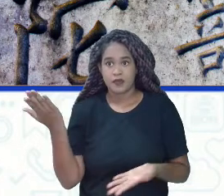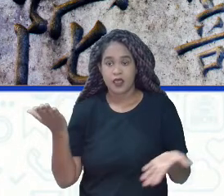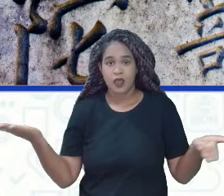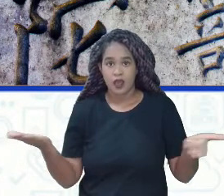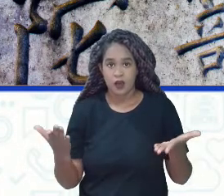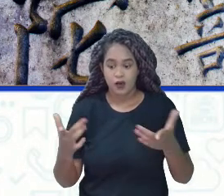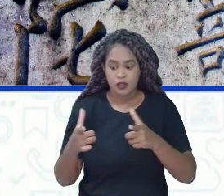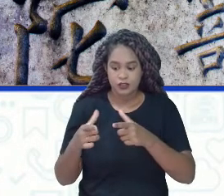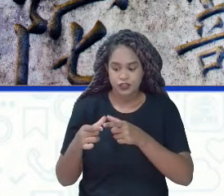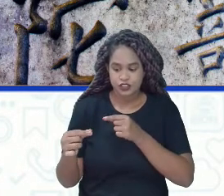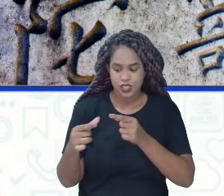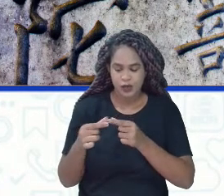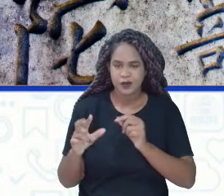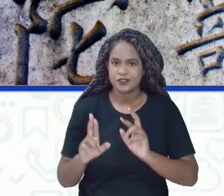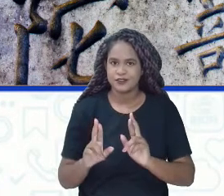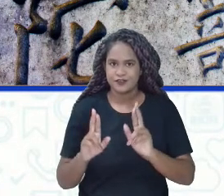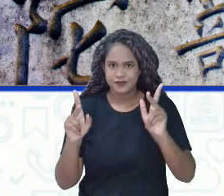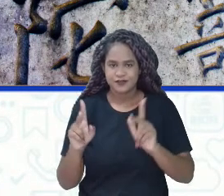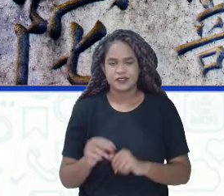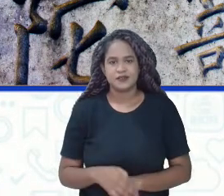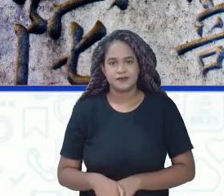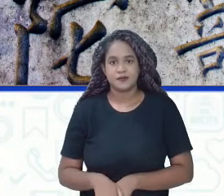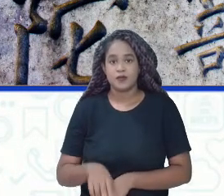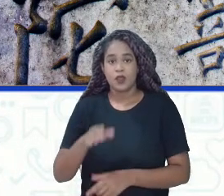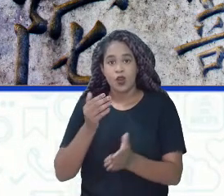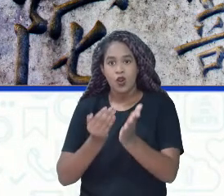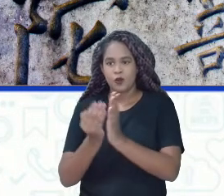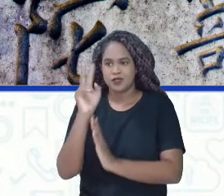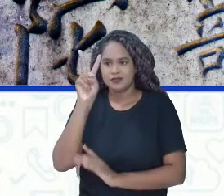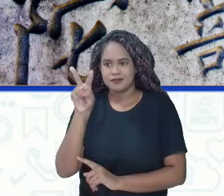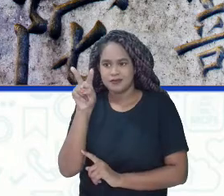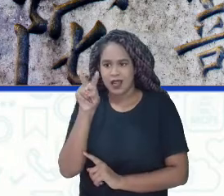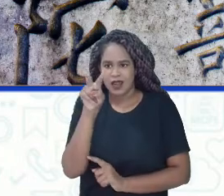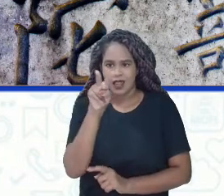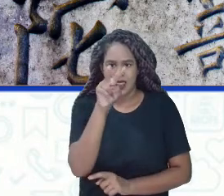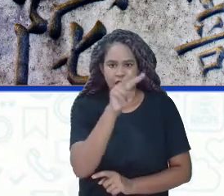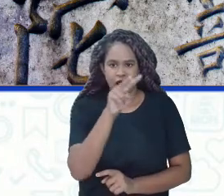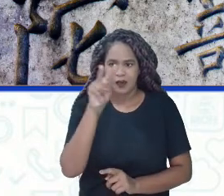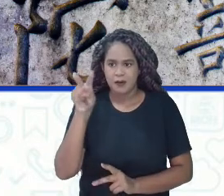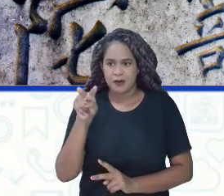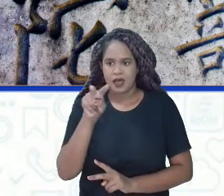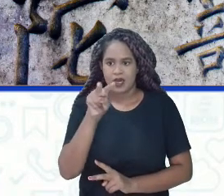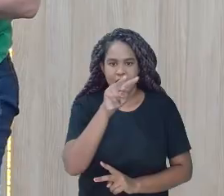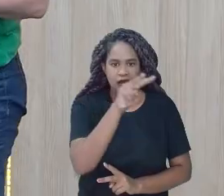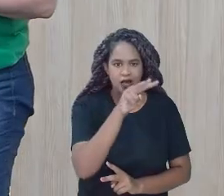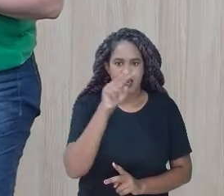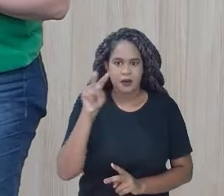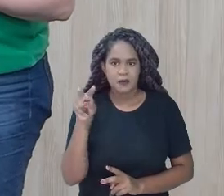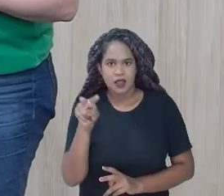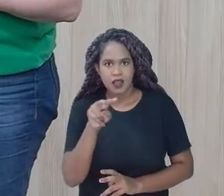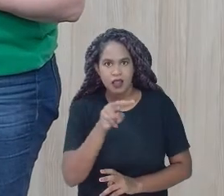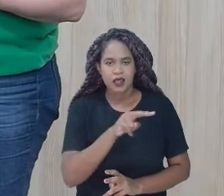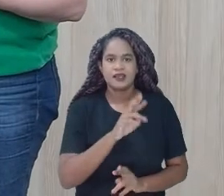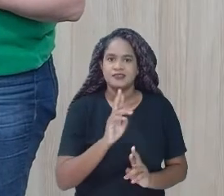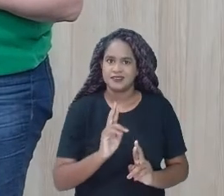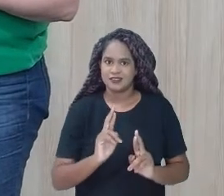leitura japonesa é da direita para a esquerda. Então, existe essa diferença, tá, pessoal?